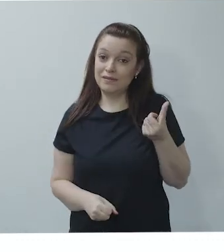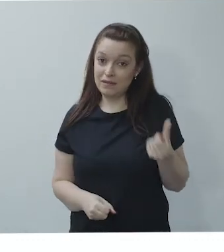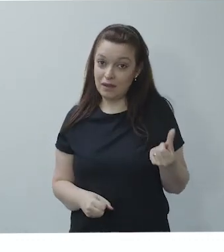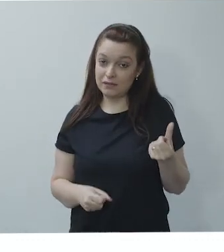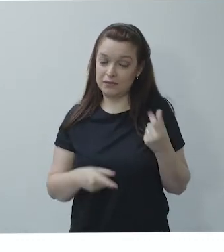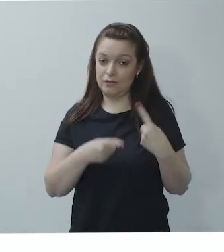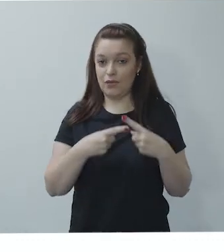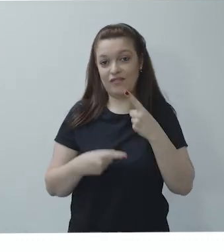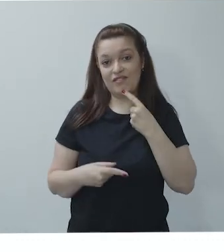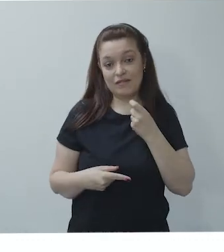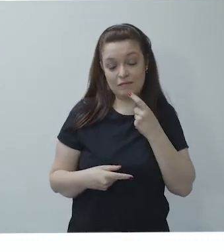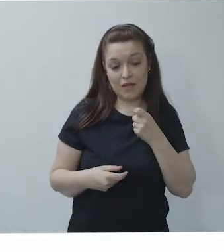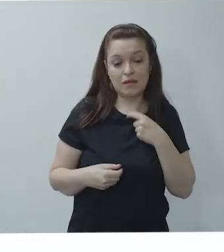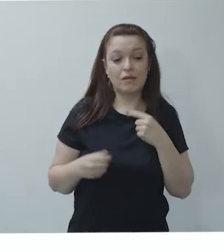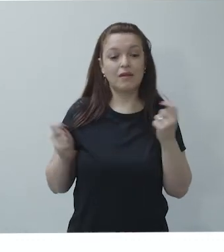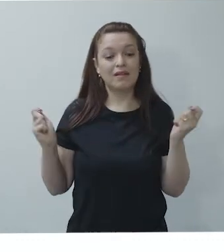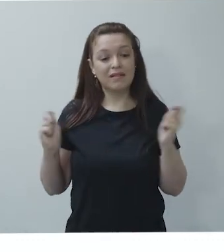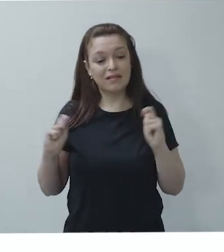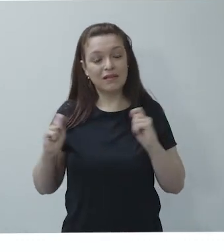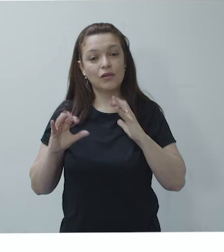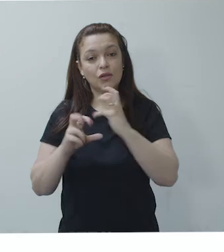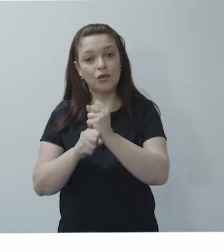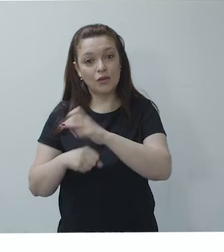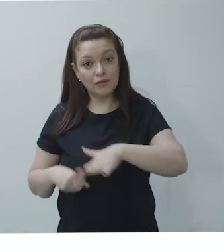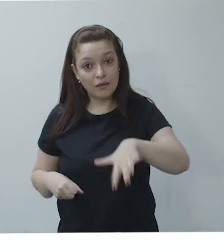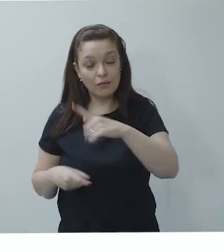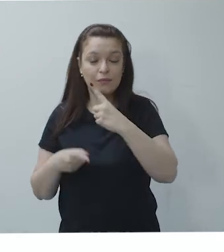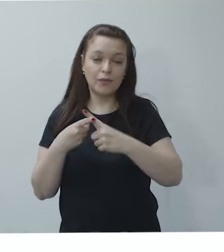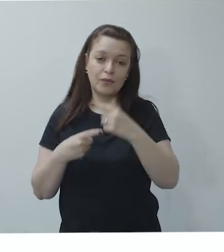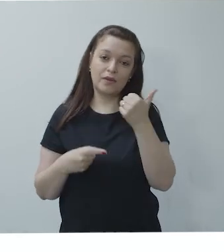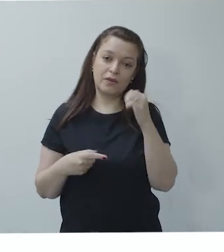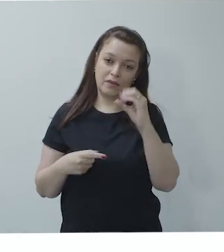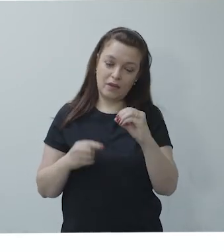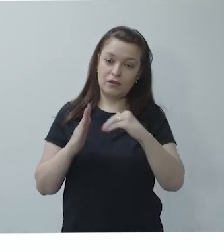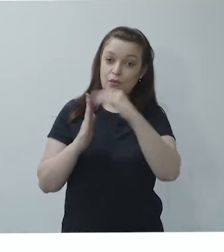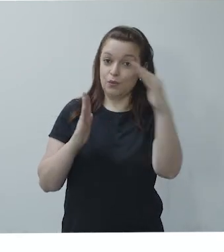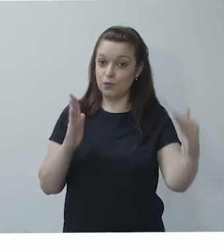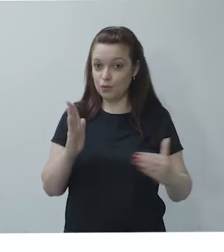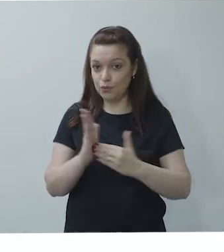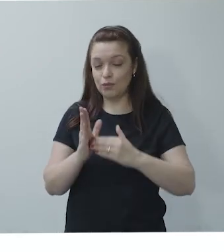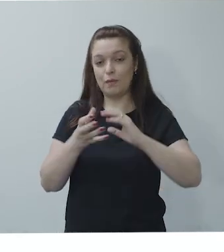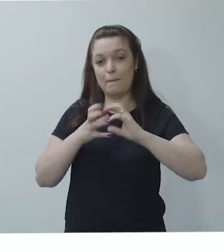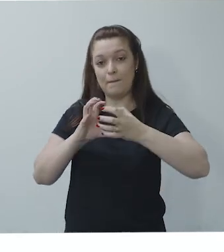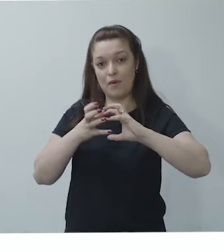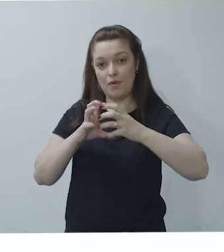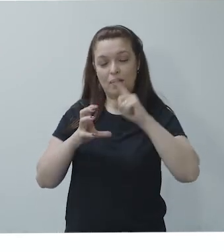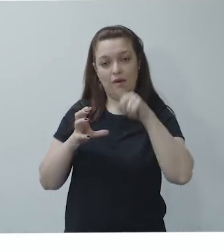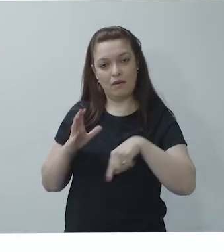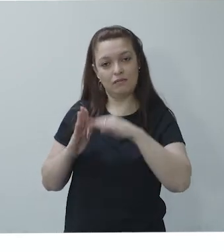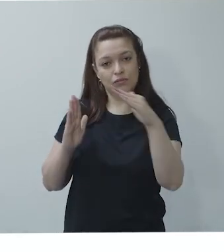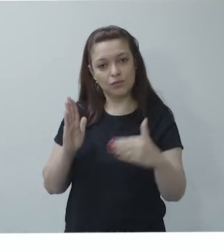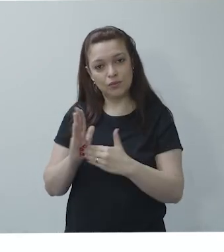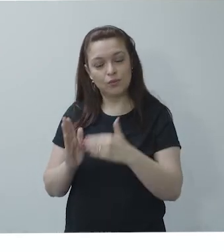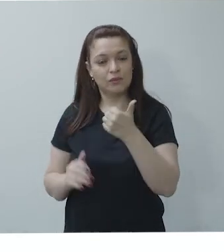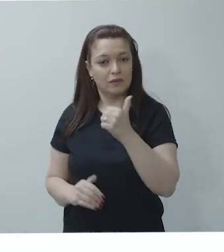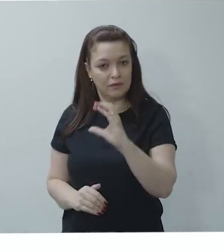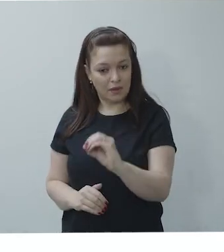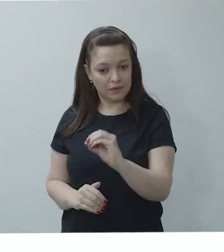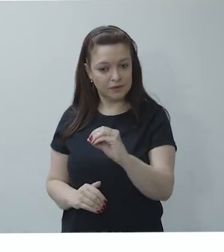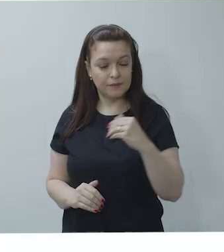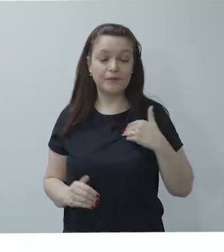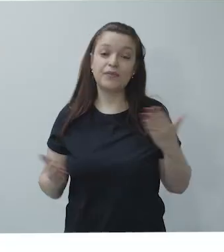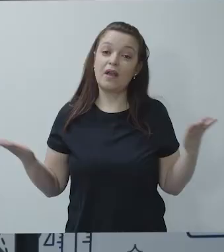vermelhas. E o número de casos possíveis, 10, porque ao todo são 10 bolas. E